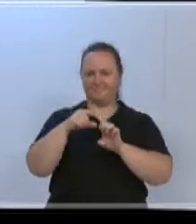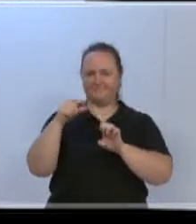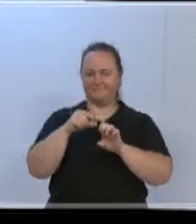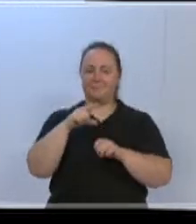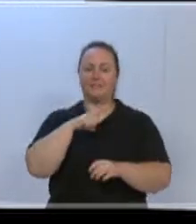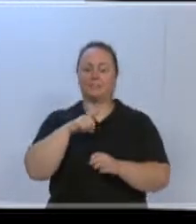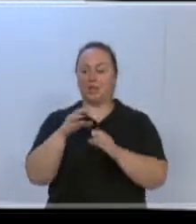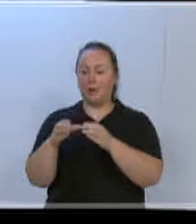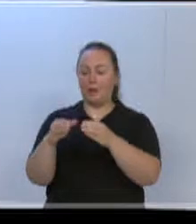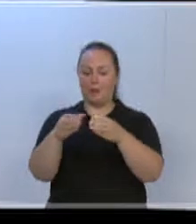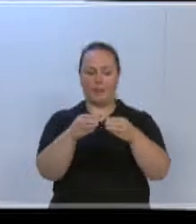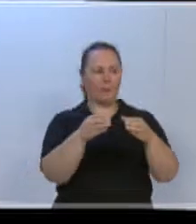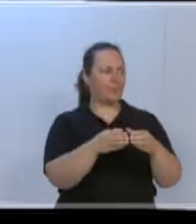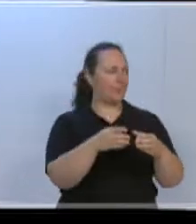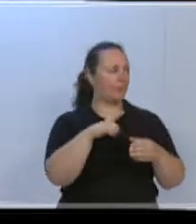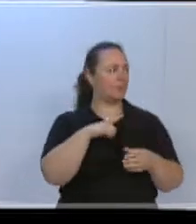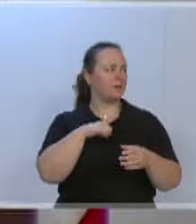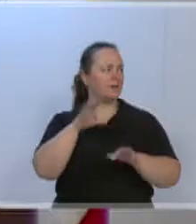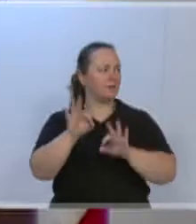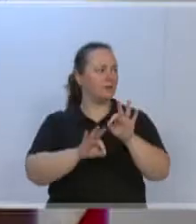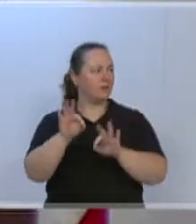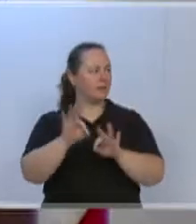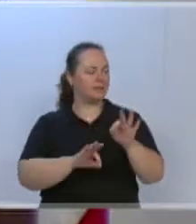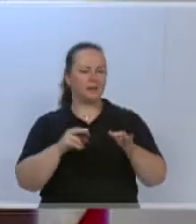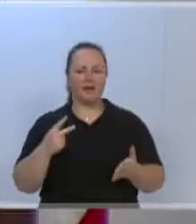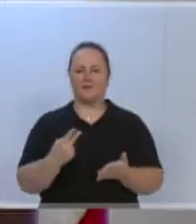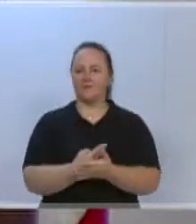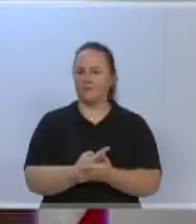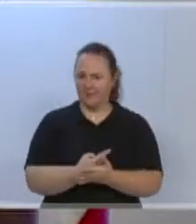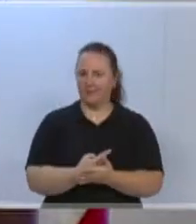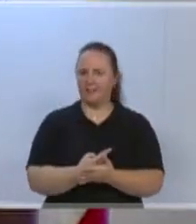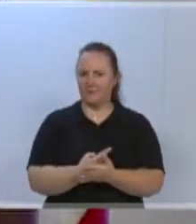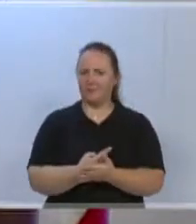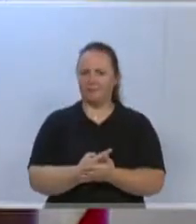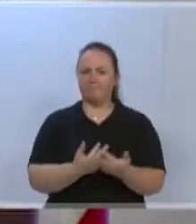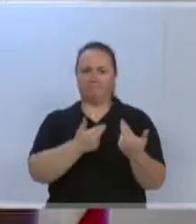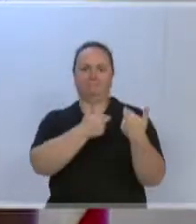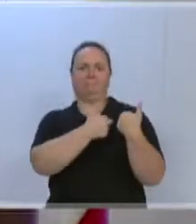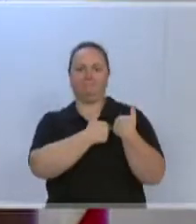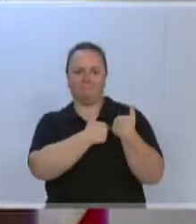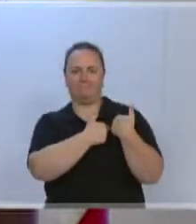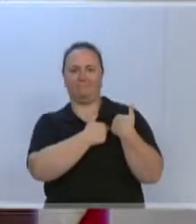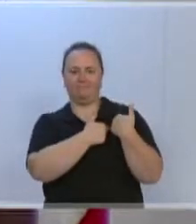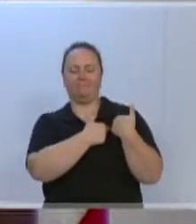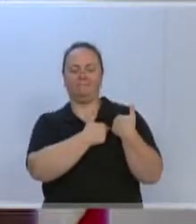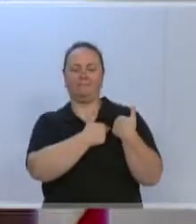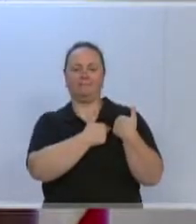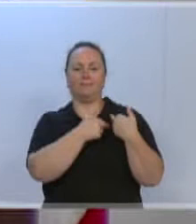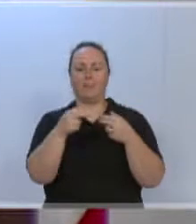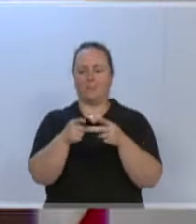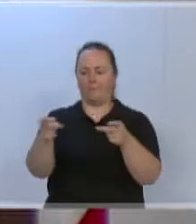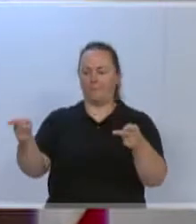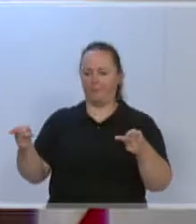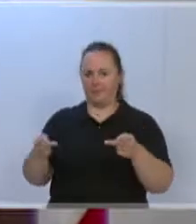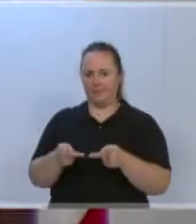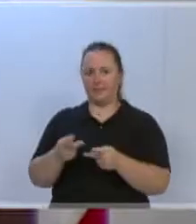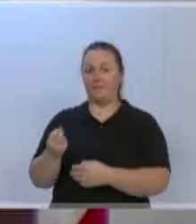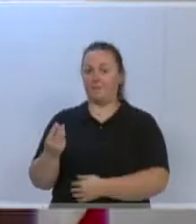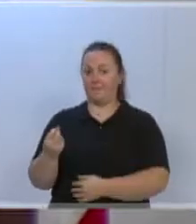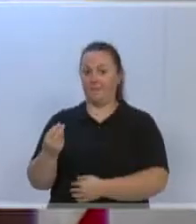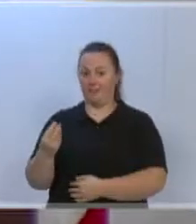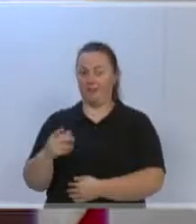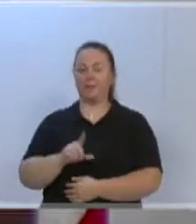tiveram um desafio de montar todo esse evento uma ficou é com a responsabilidade na questão de pizza estavam vendendo pizza